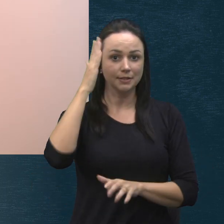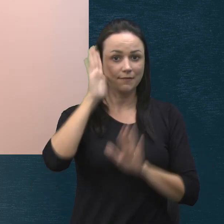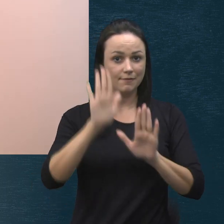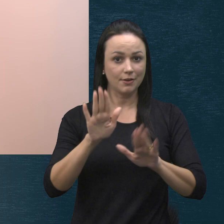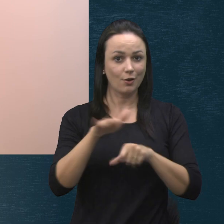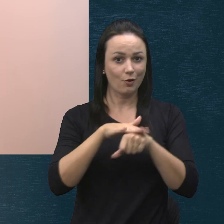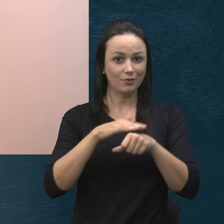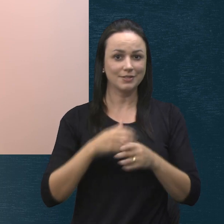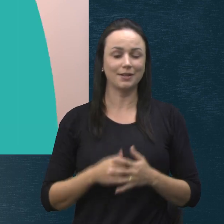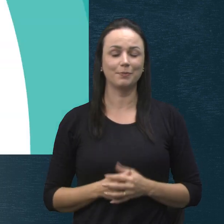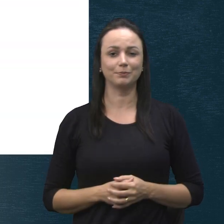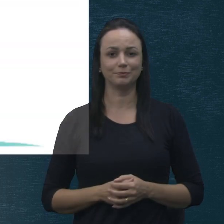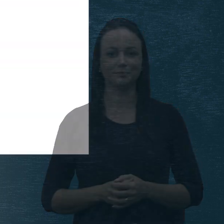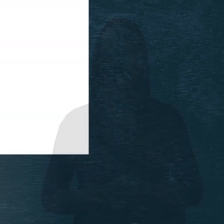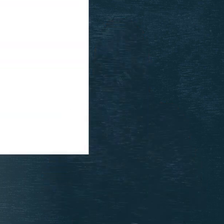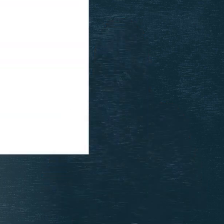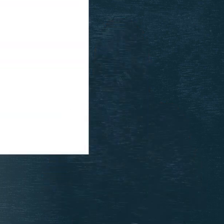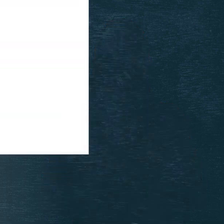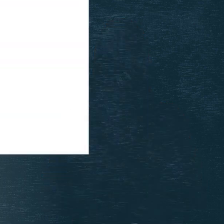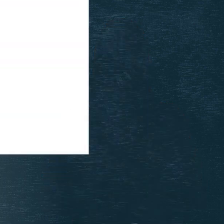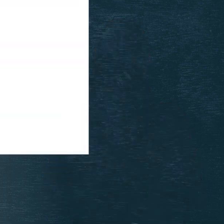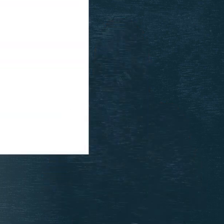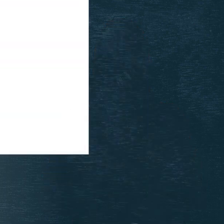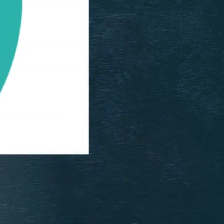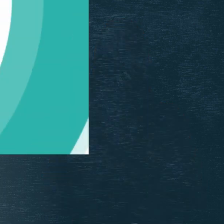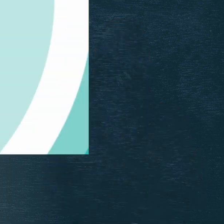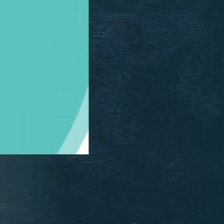saber. Fica aí para a gente conversar.